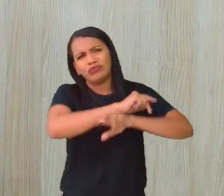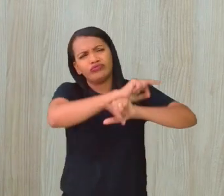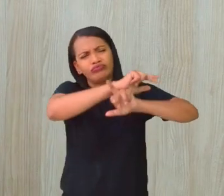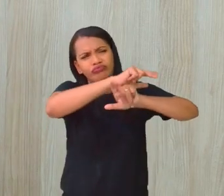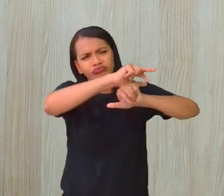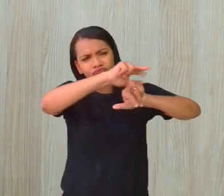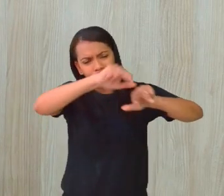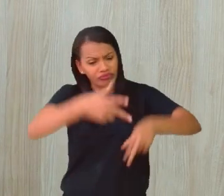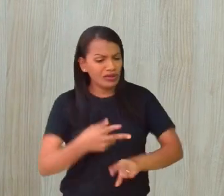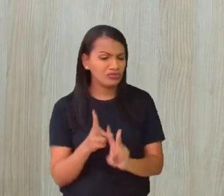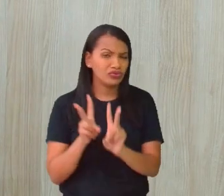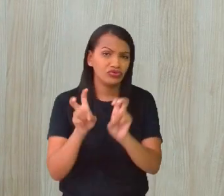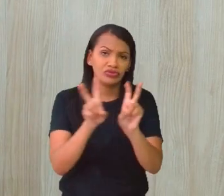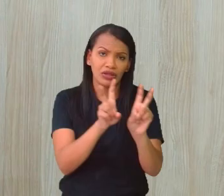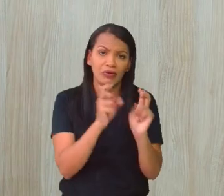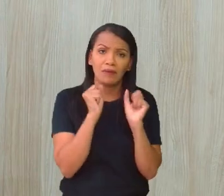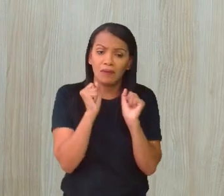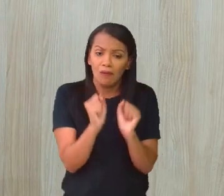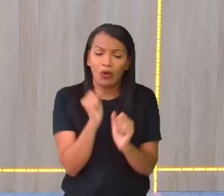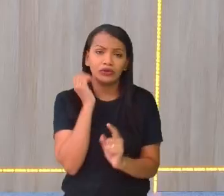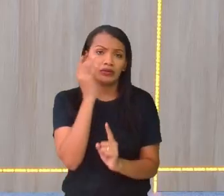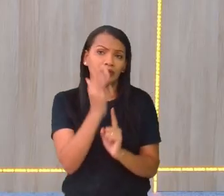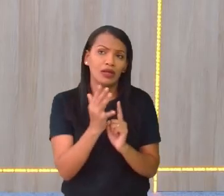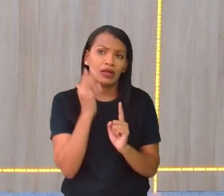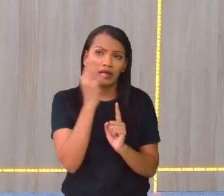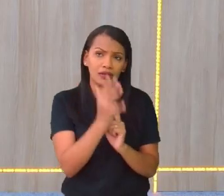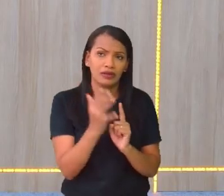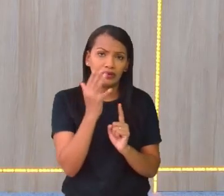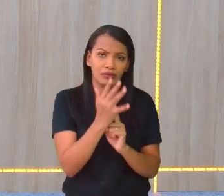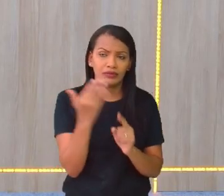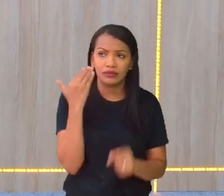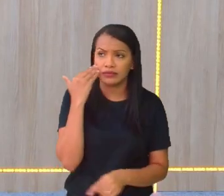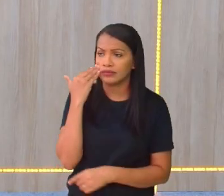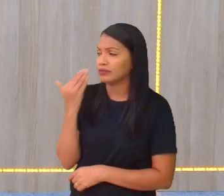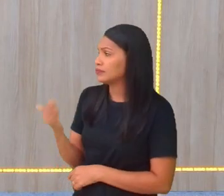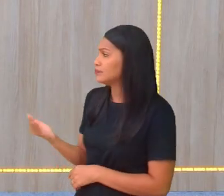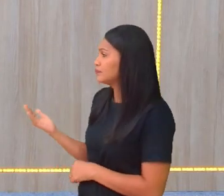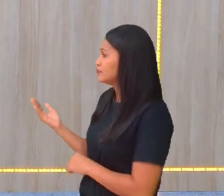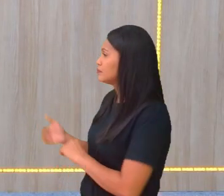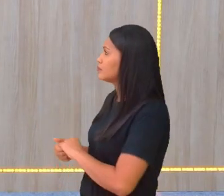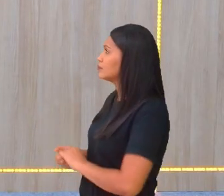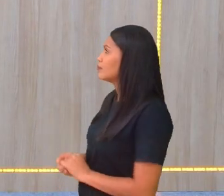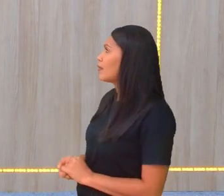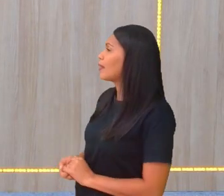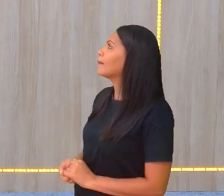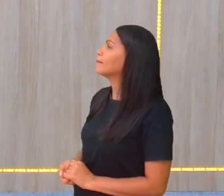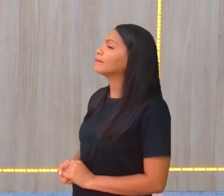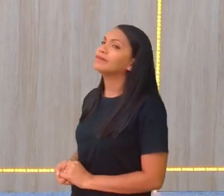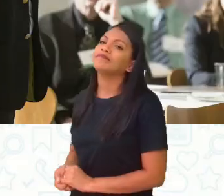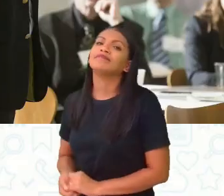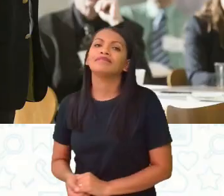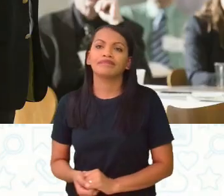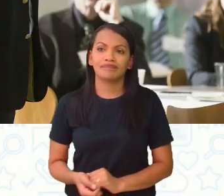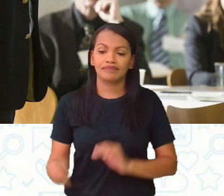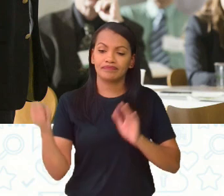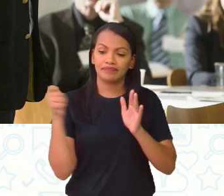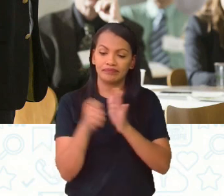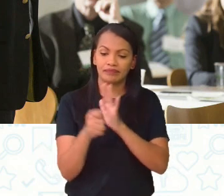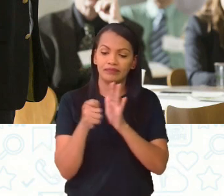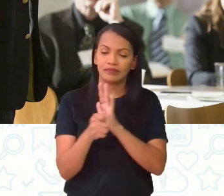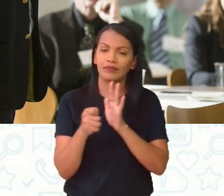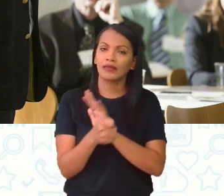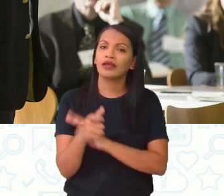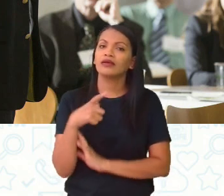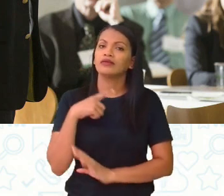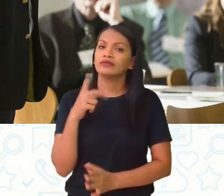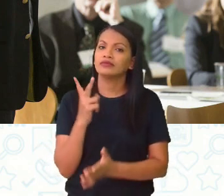professora Adriana? Isso mesmo, professora Camille. E aí eu trago para vocês aqui, ó, a escrita está sempre aqui, não é, permeando as nossas